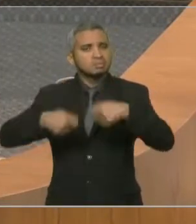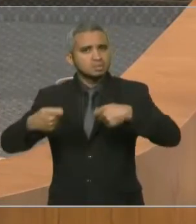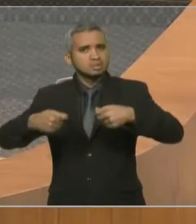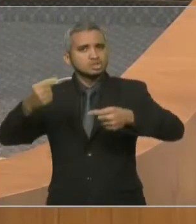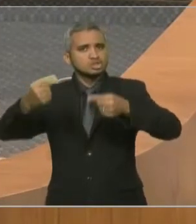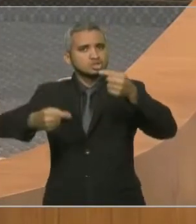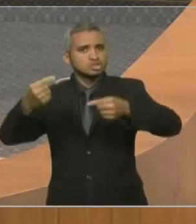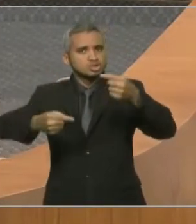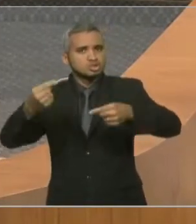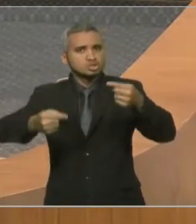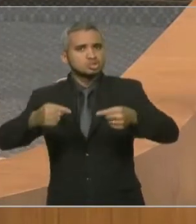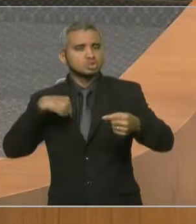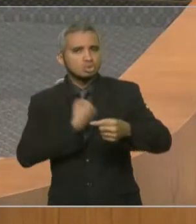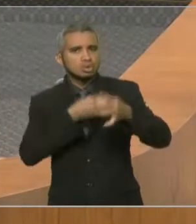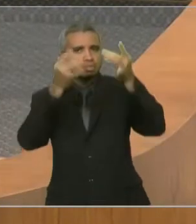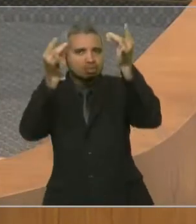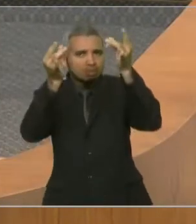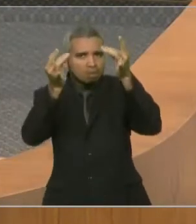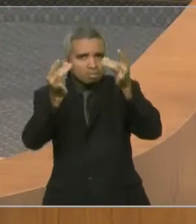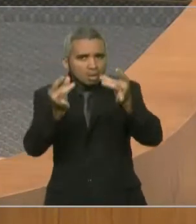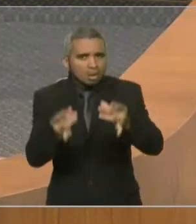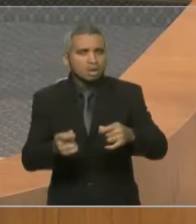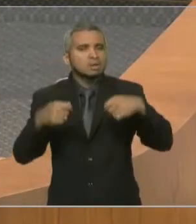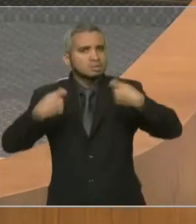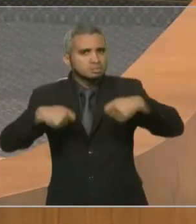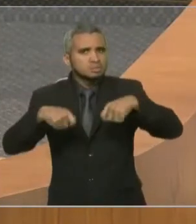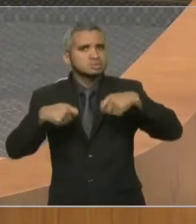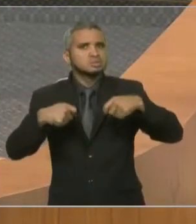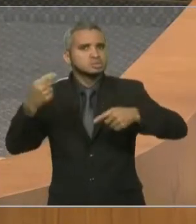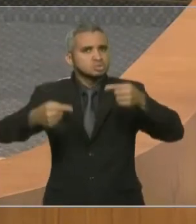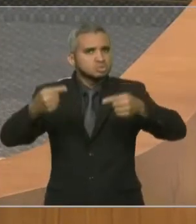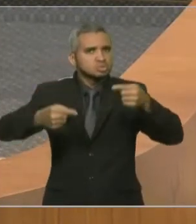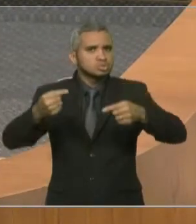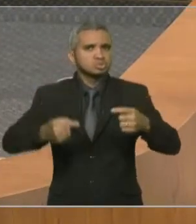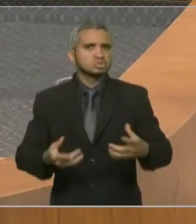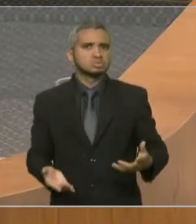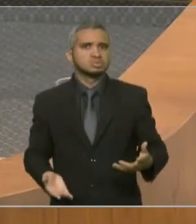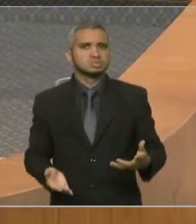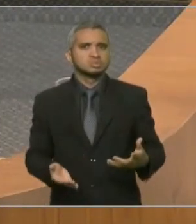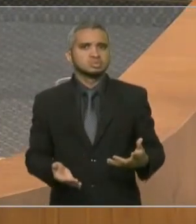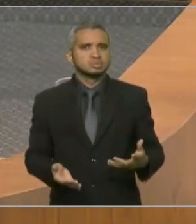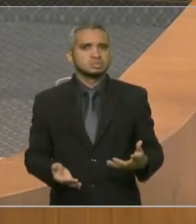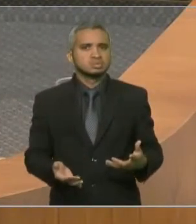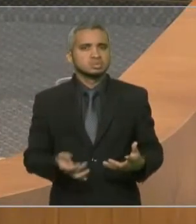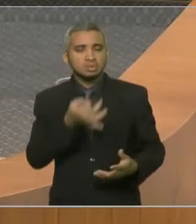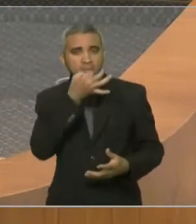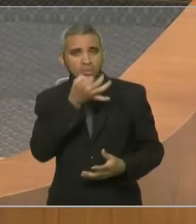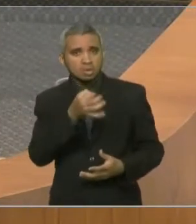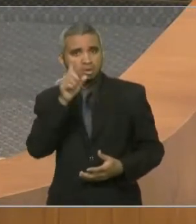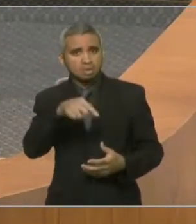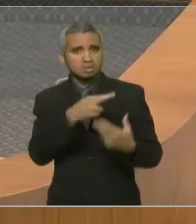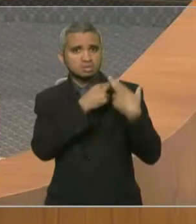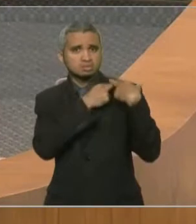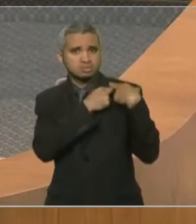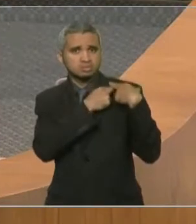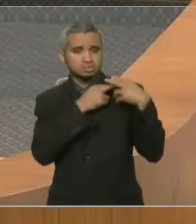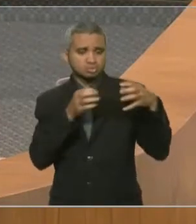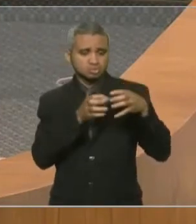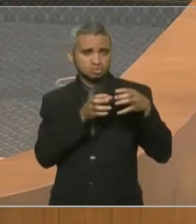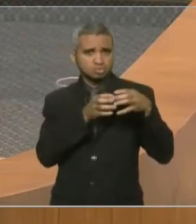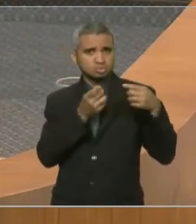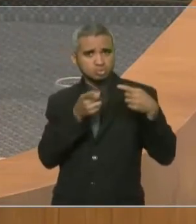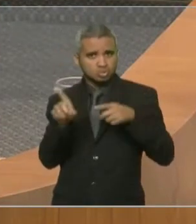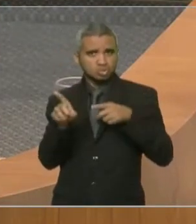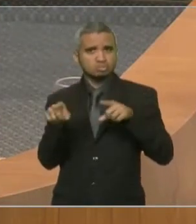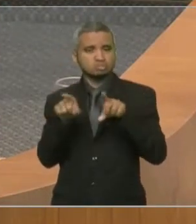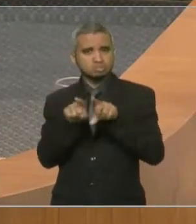eu votei em Vossa Excelência em toda esta mesa diretora aqui. Mas eu acho que é de responsabilidade da oposição, mas de responsabilidade da mesa, é de